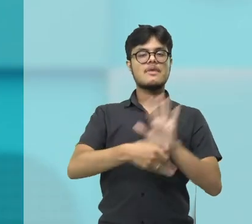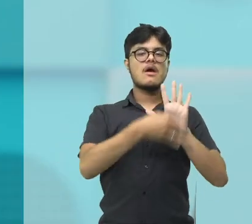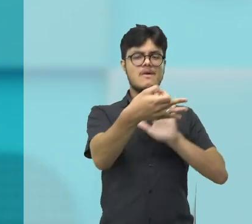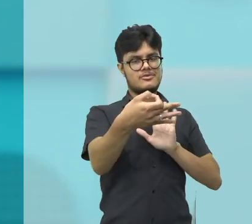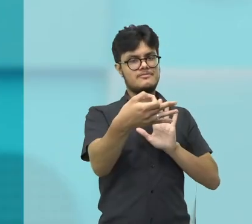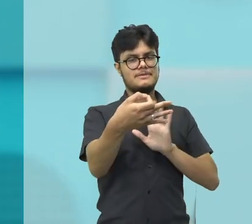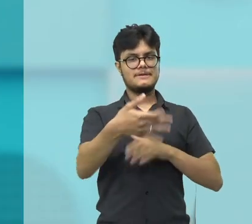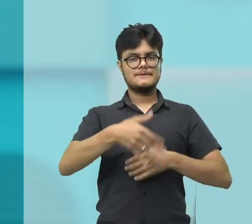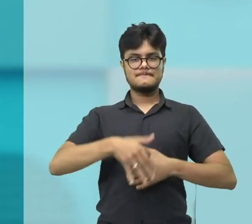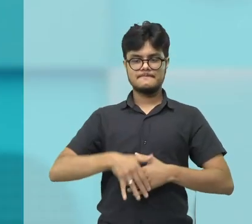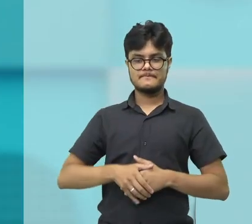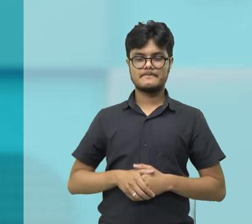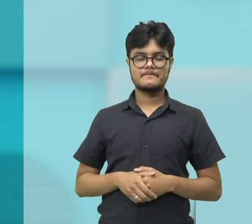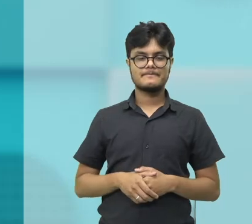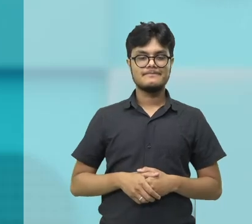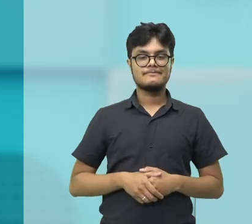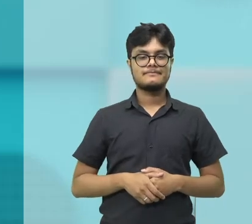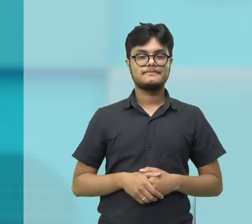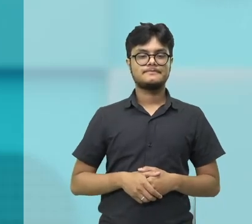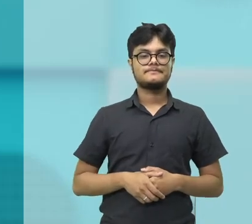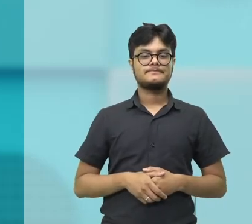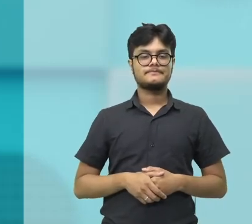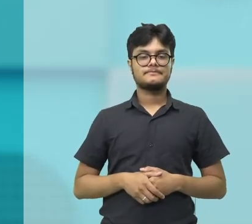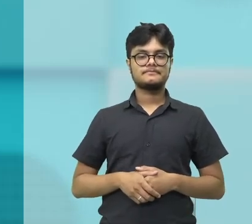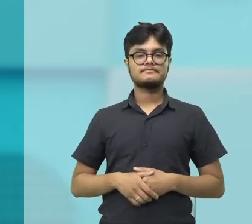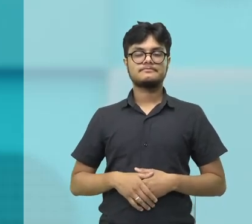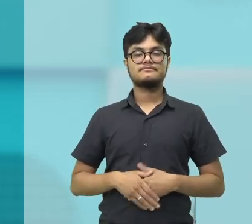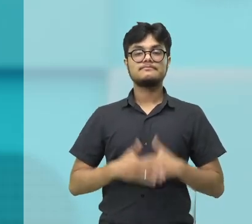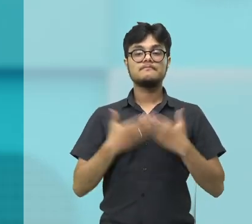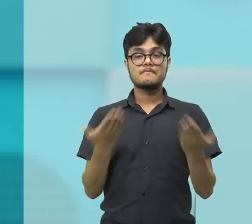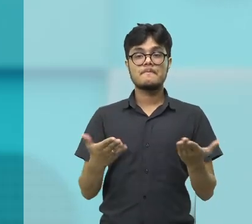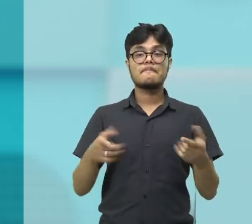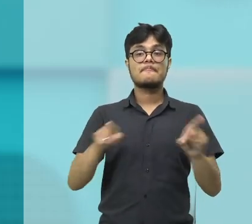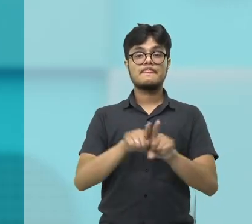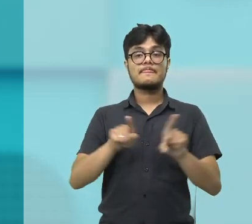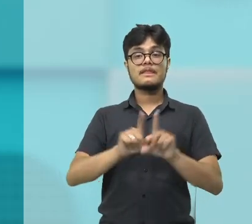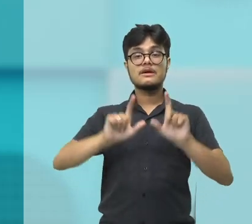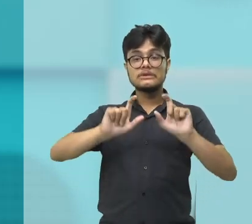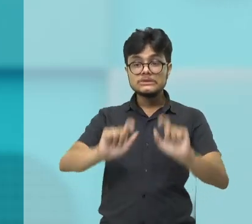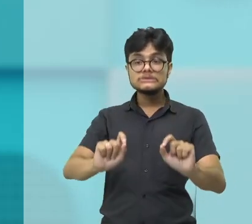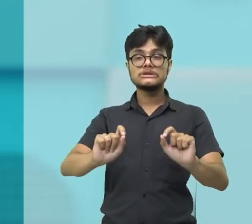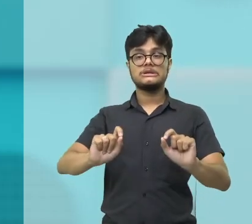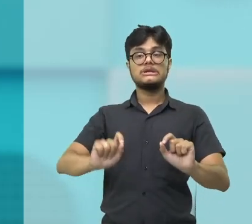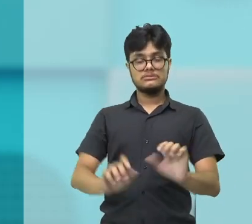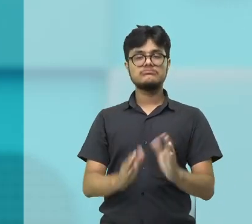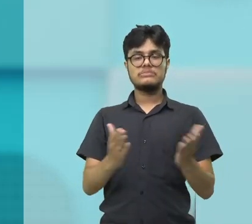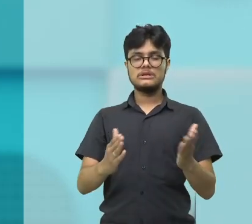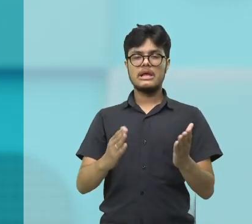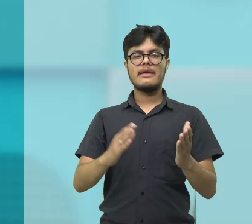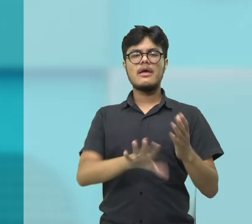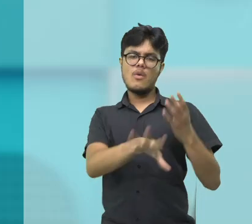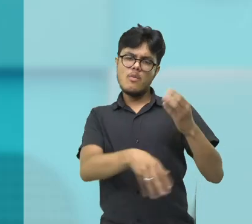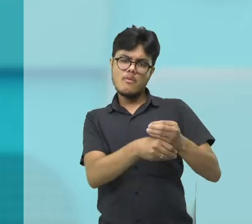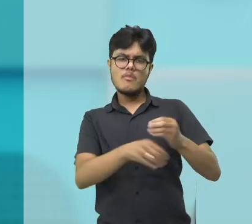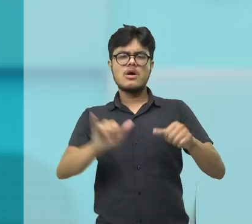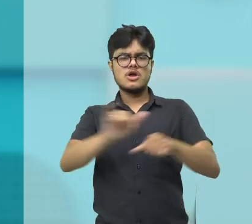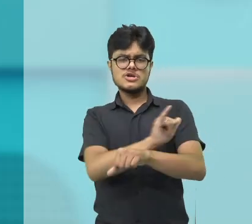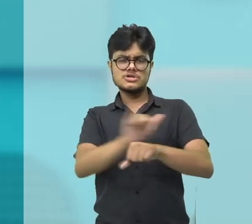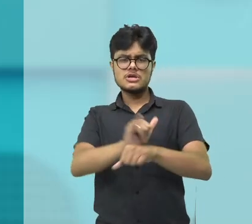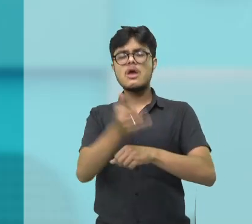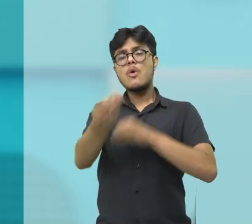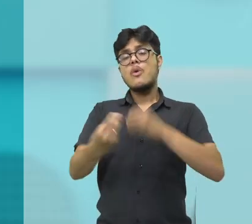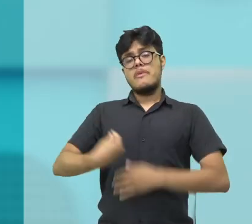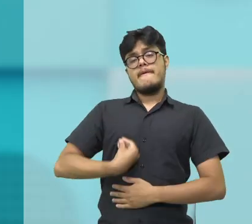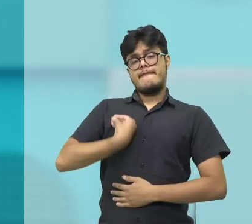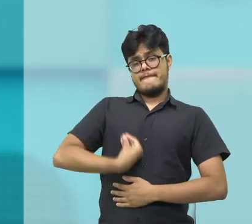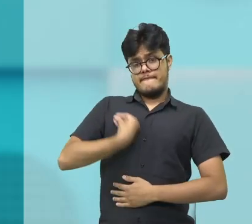dissertativo argumentativo. E aí a gente mostrou que ele também trouxe como uma forma de embasar o texto dele, um pouquinho da narração do que